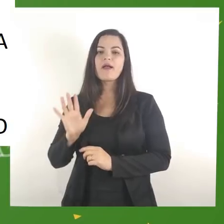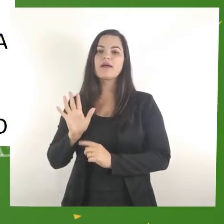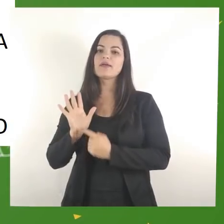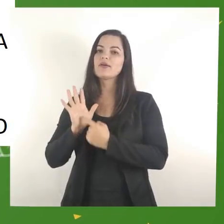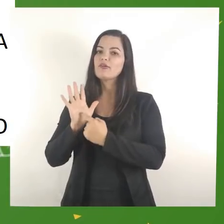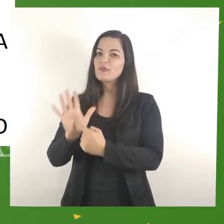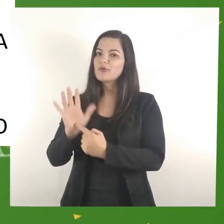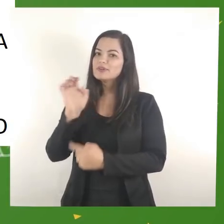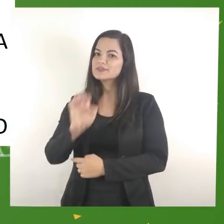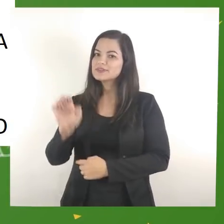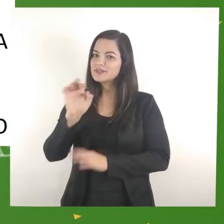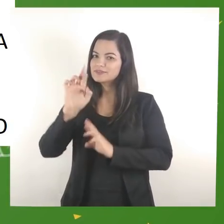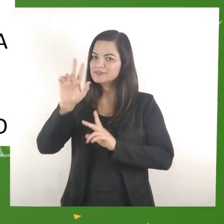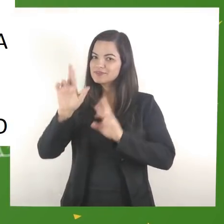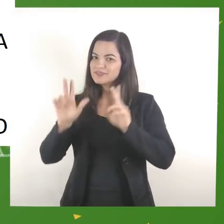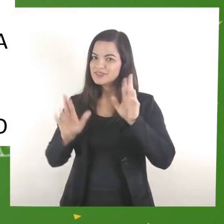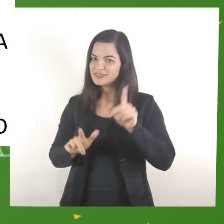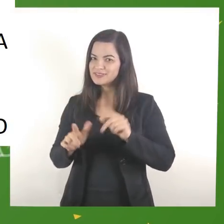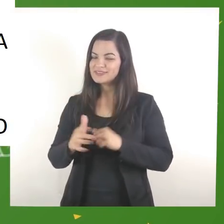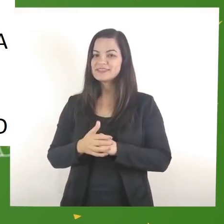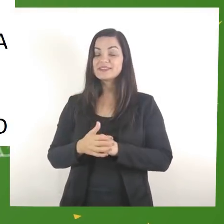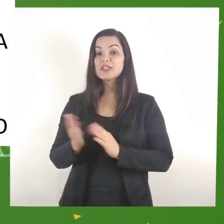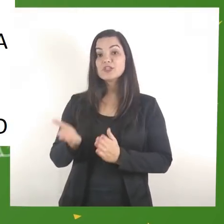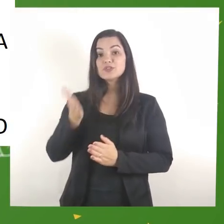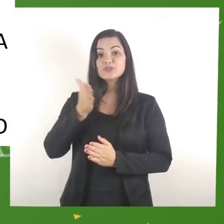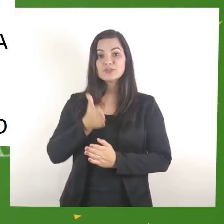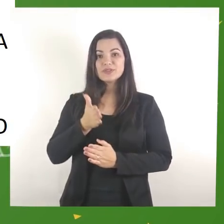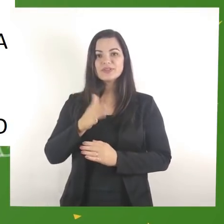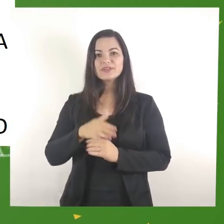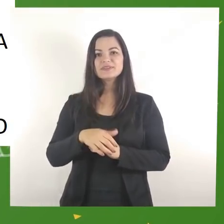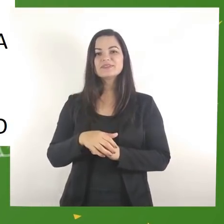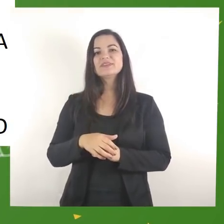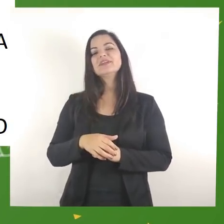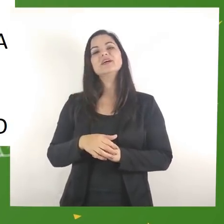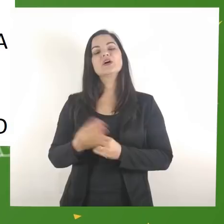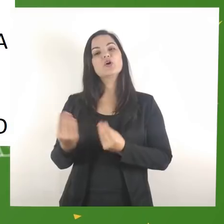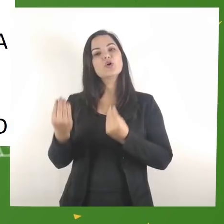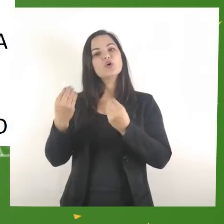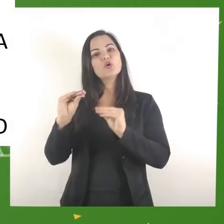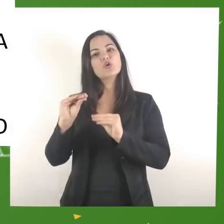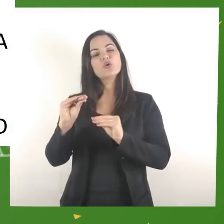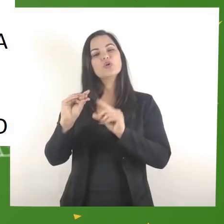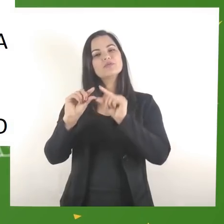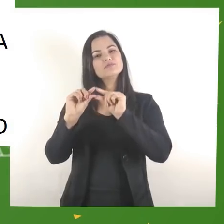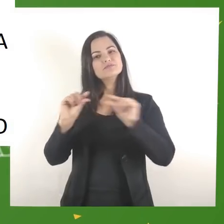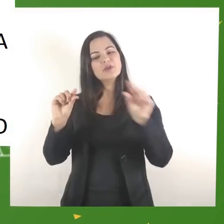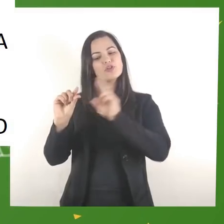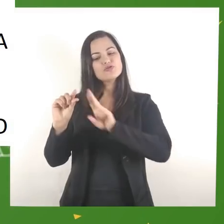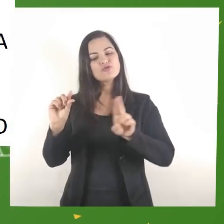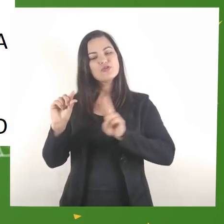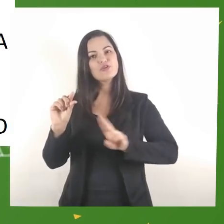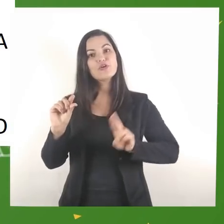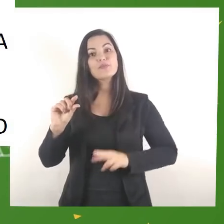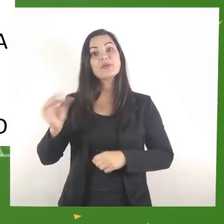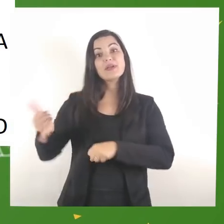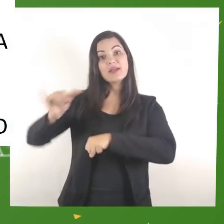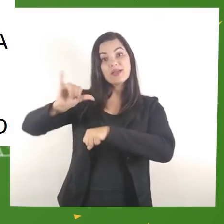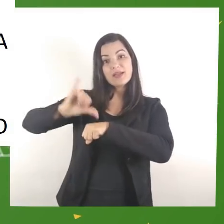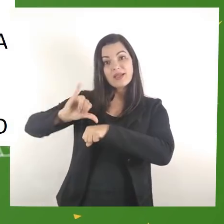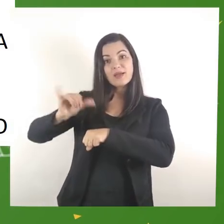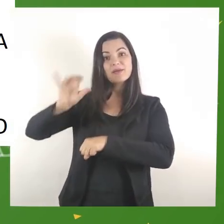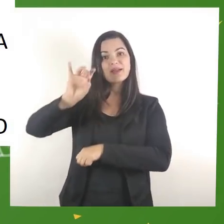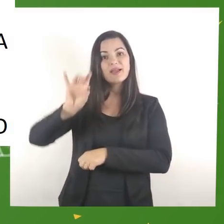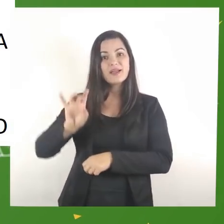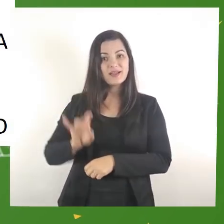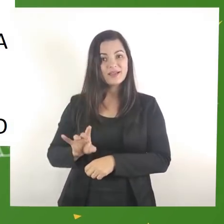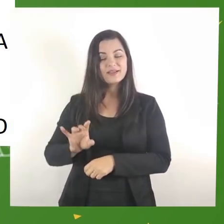representa um estado, tá bom? E do lado eu já coloquei a legenda com as capitais. Então o